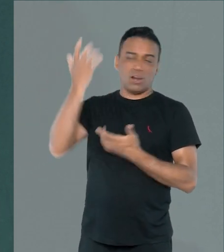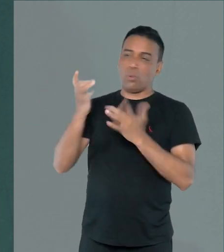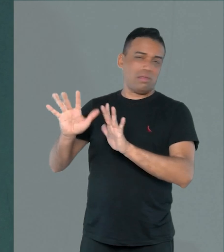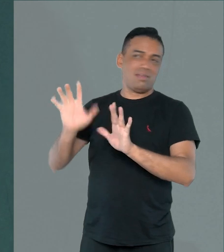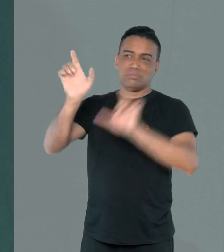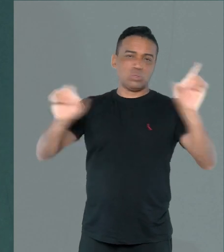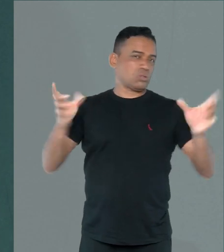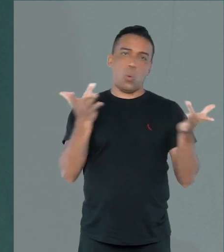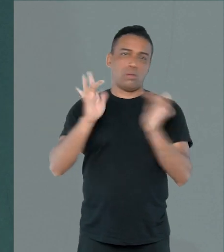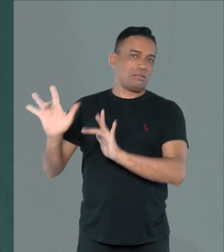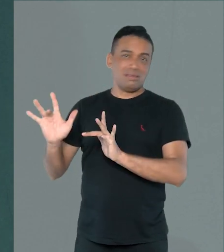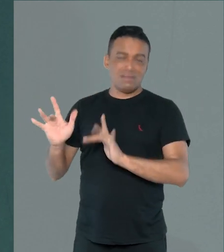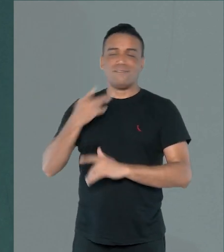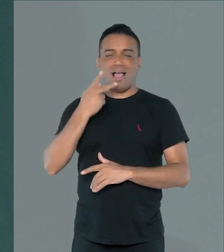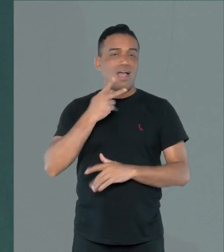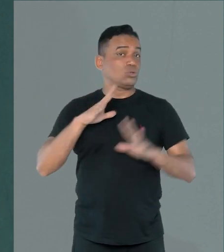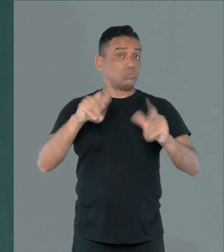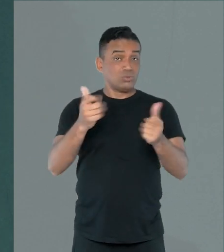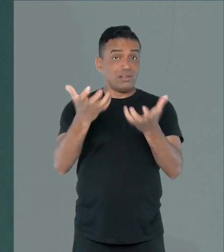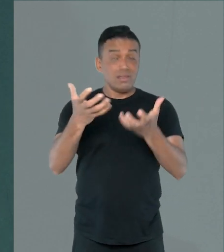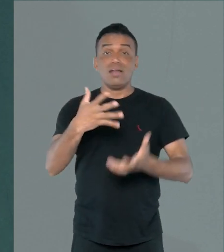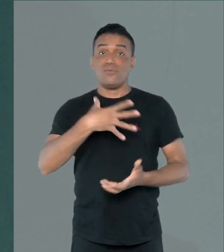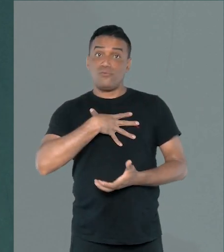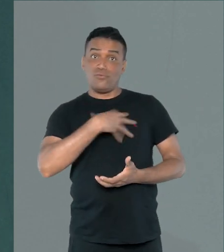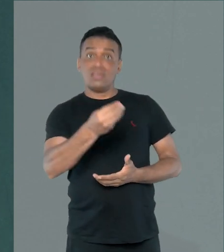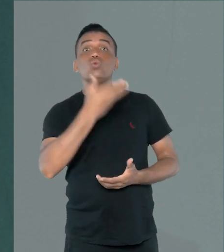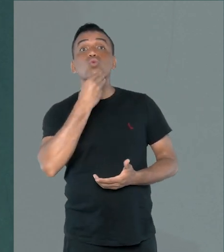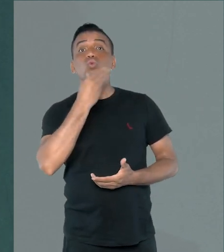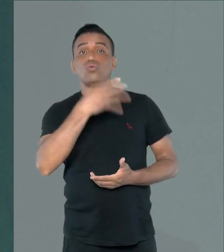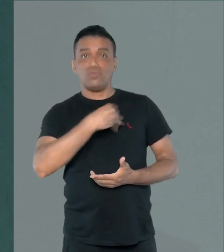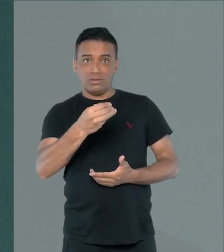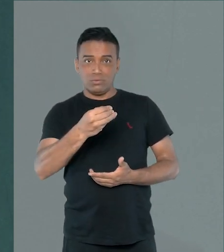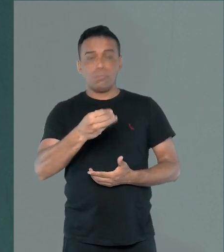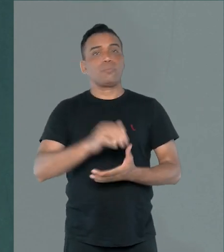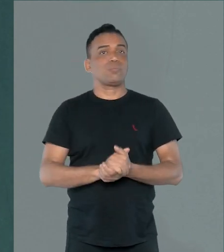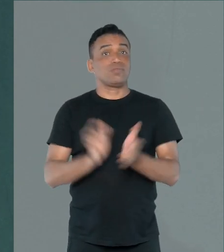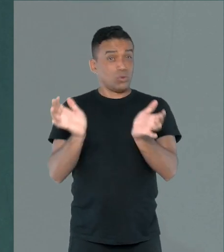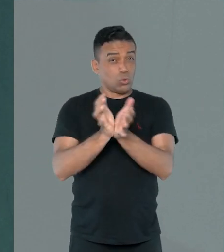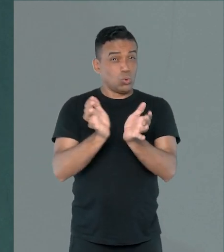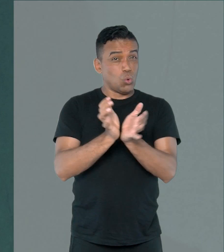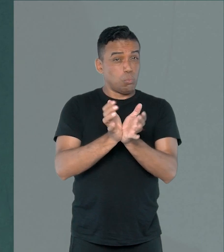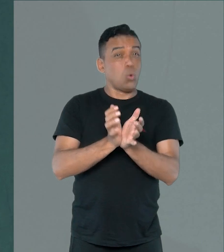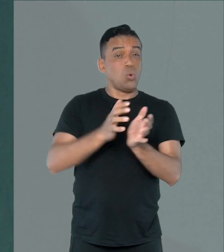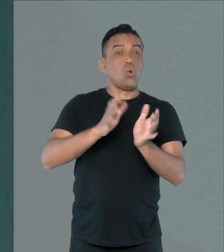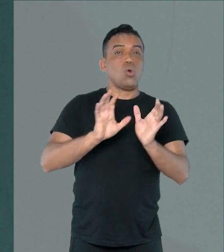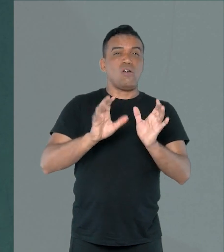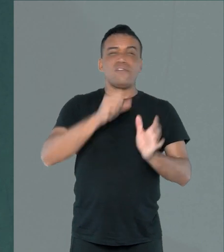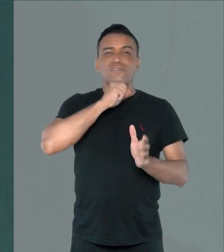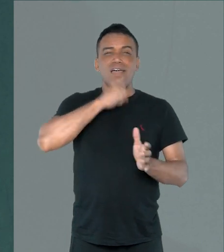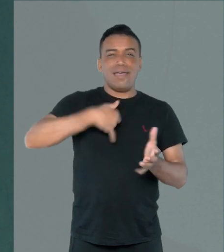grande biógrafo dela, também diz, todo mundo queria um filho, né? Os velhos monarquistas queriam que a lei